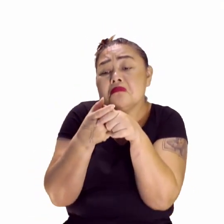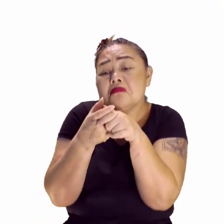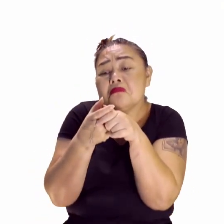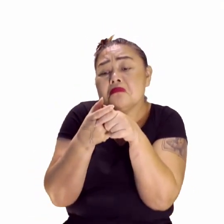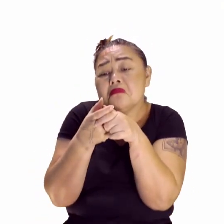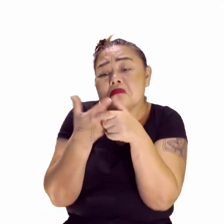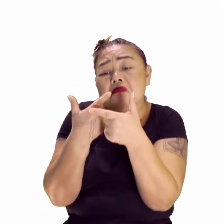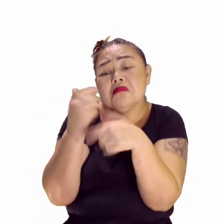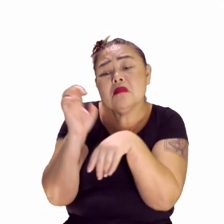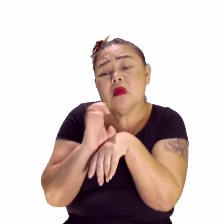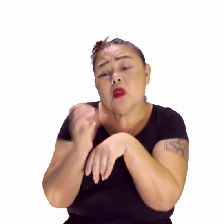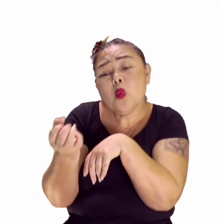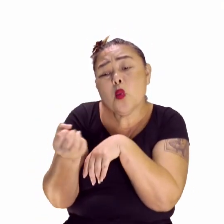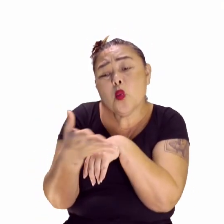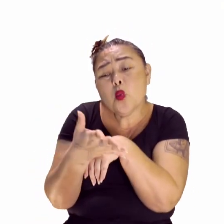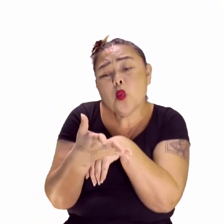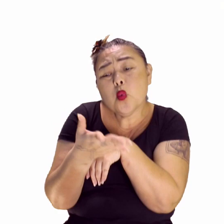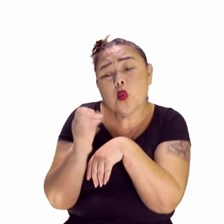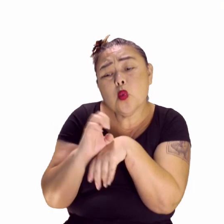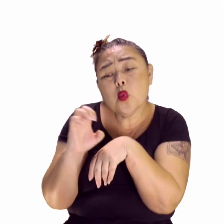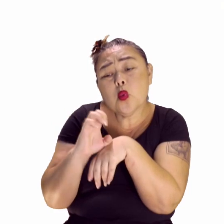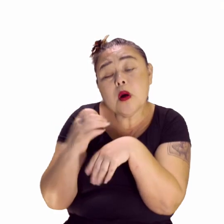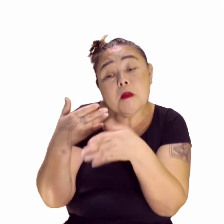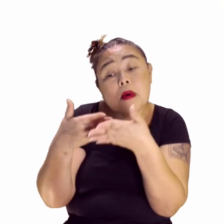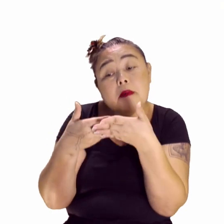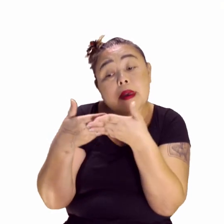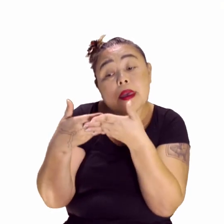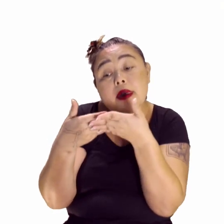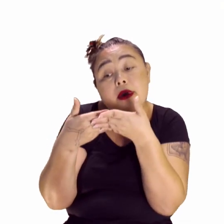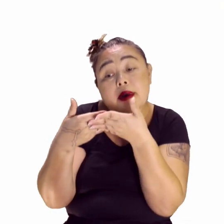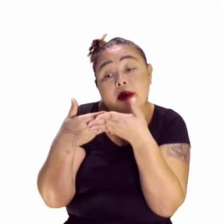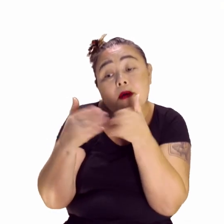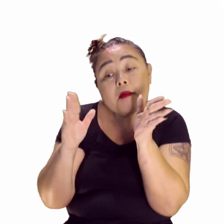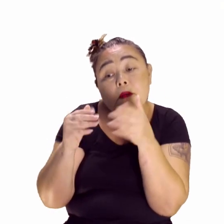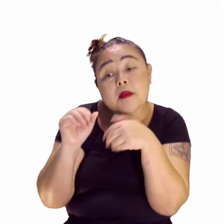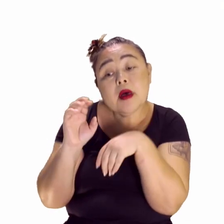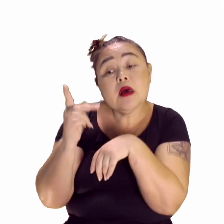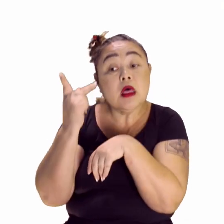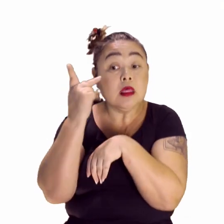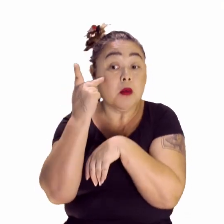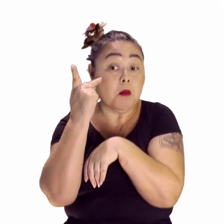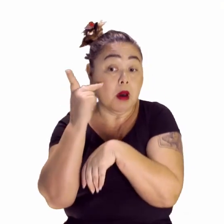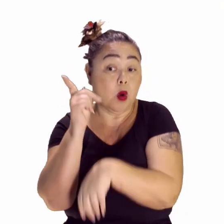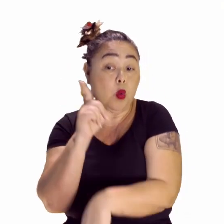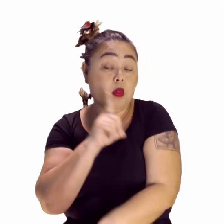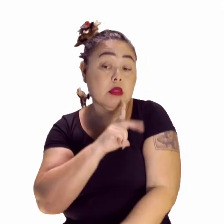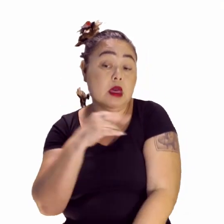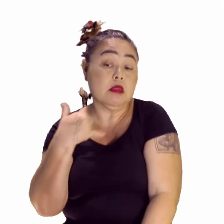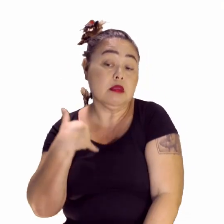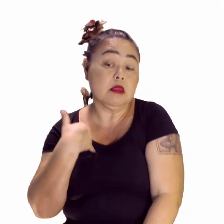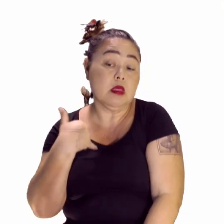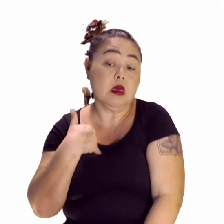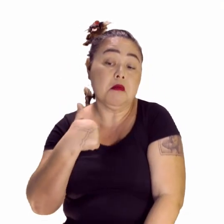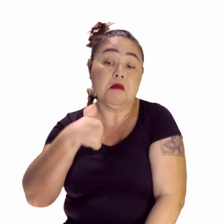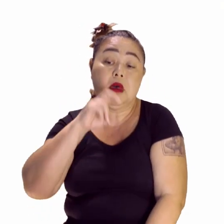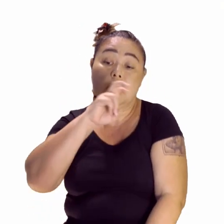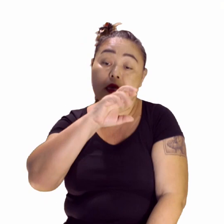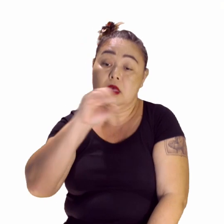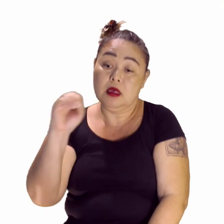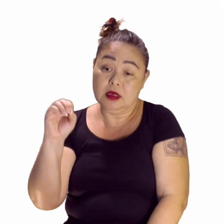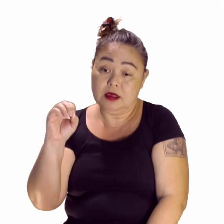num estado novo, né? Exatamente, Rondônia é um bebê, né? São Paulo tem mais de 500 anos,